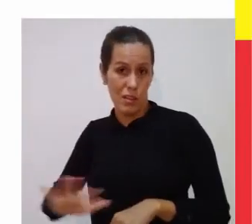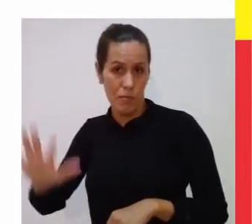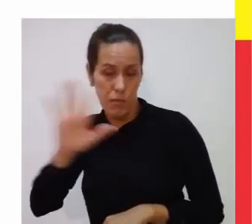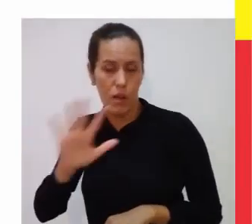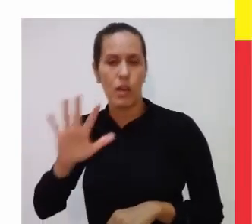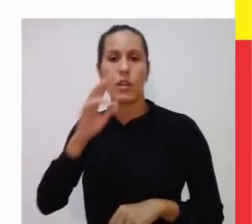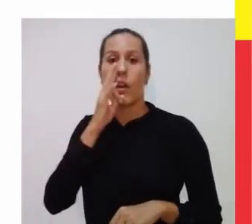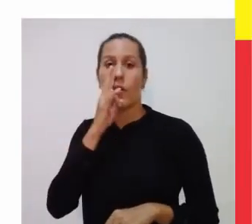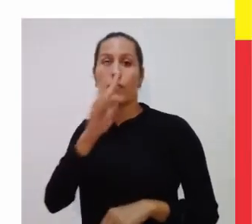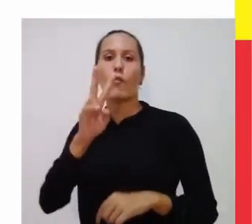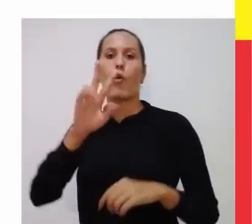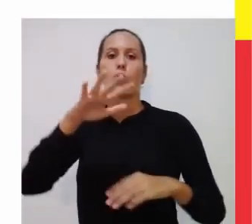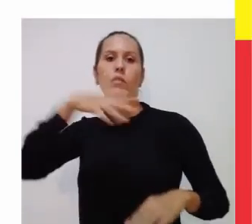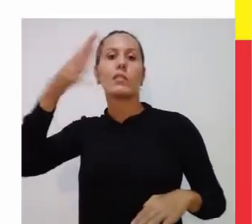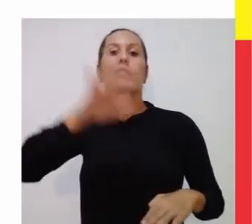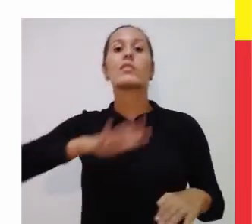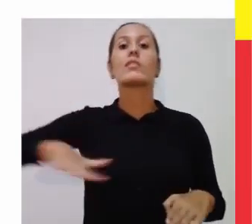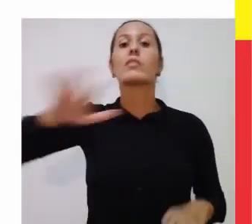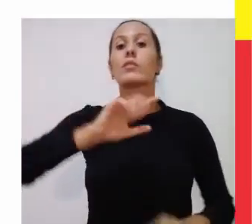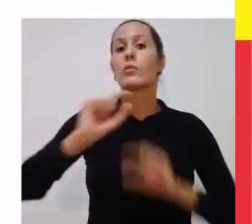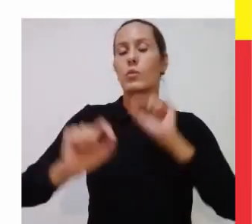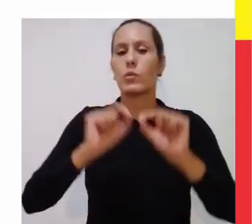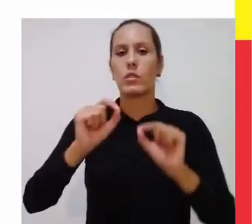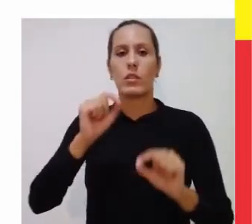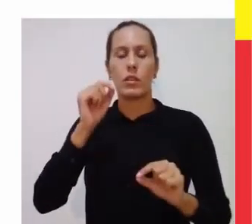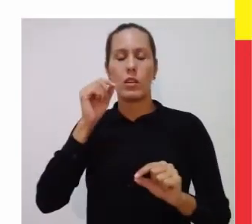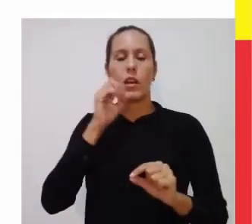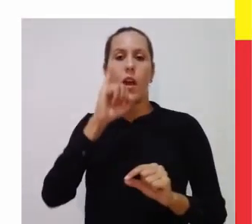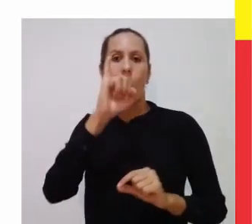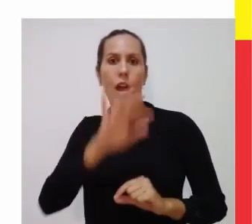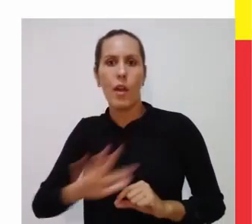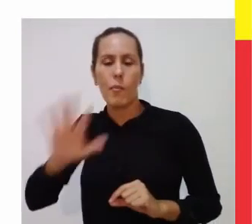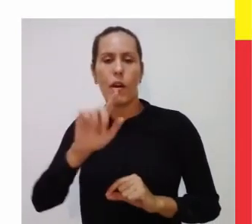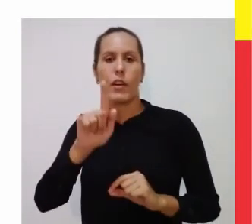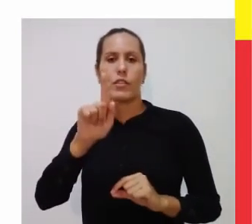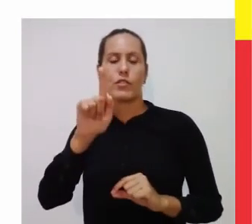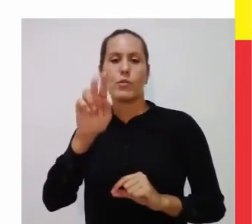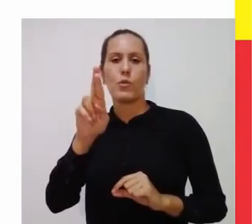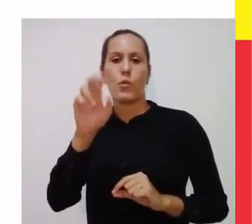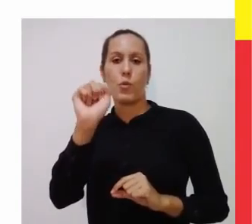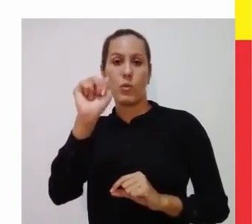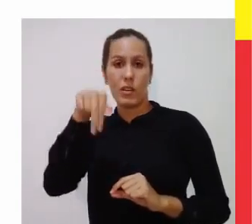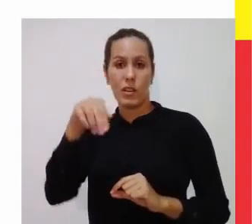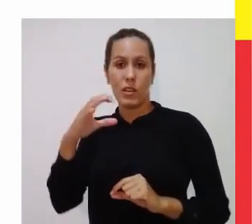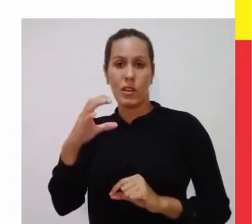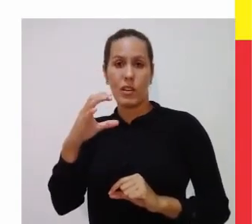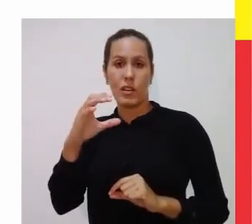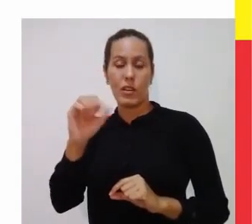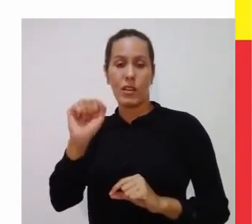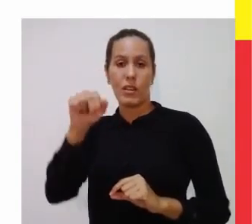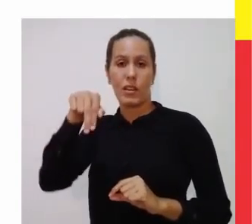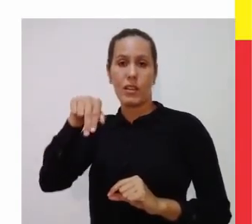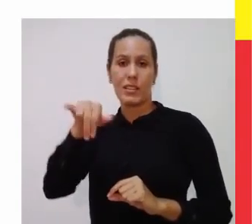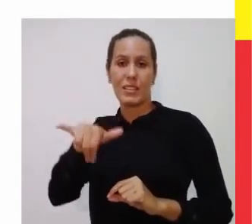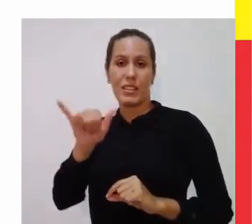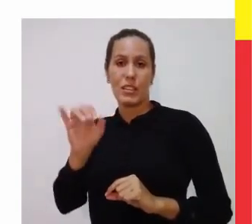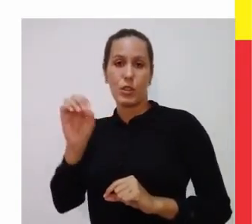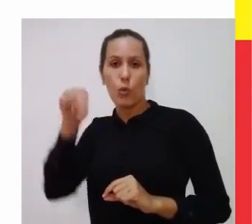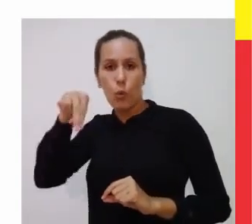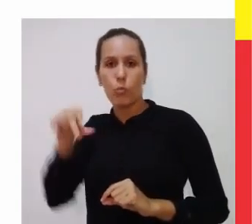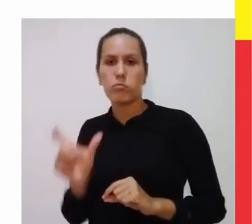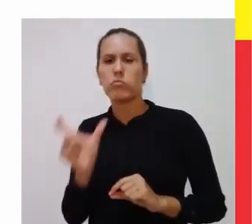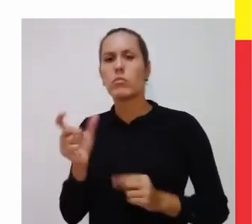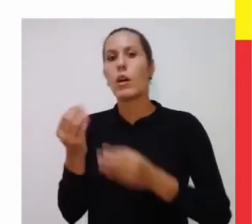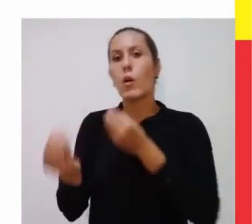imagem, forças externas da Terra, a gente observa aí a imagem do Grand Canyon, né? Então, essa imagem do Grand Canyon aí, ela mostra mais